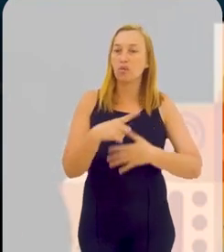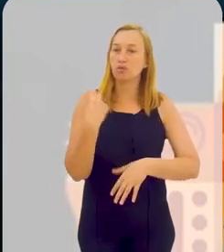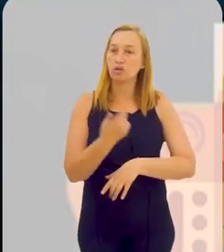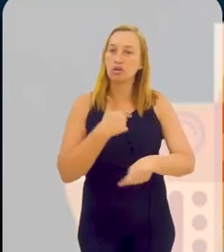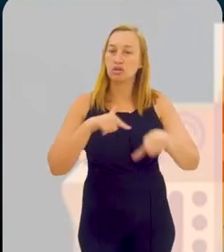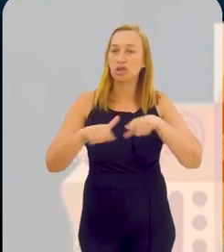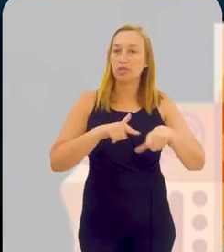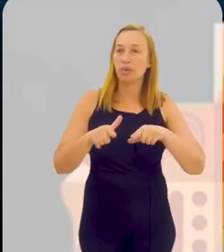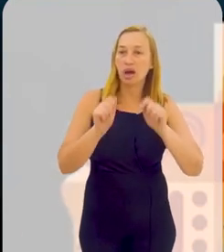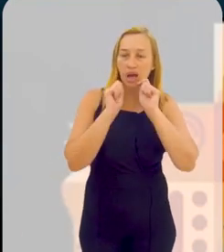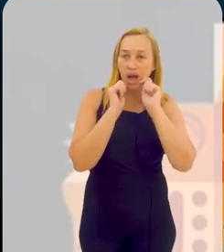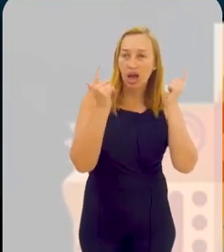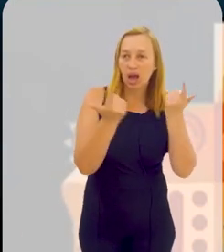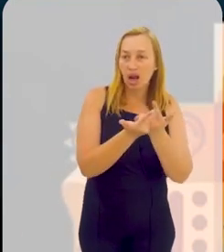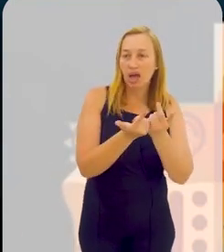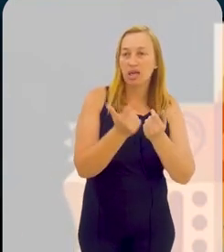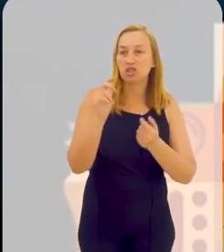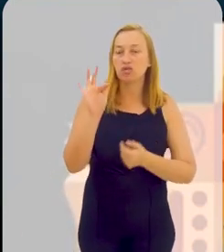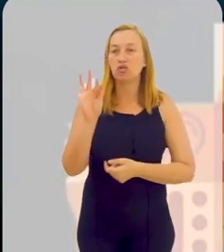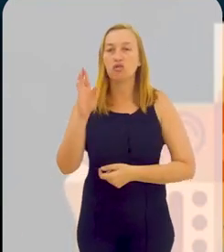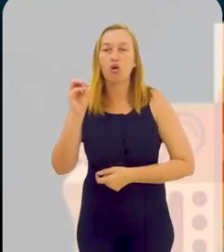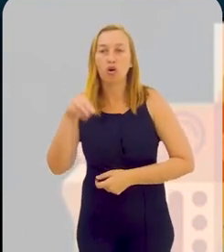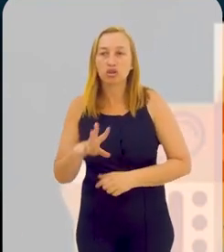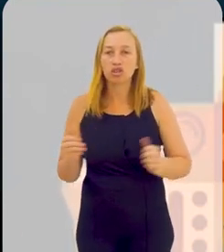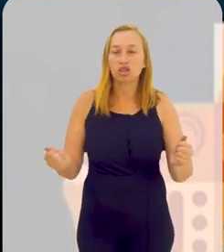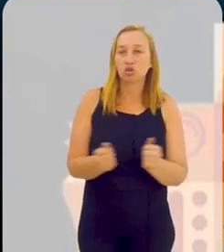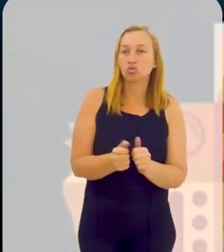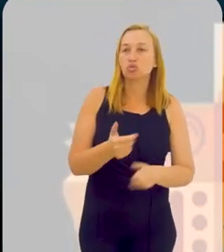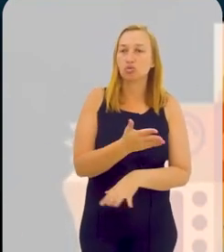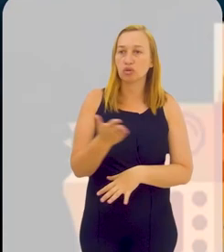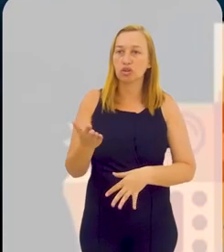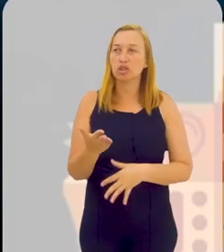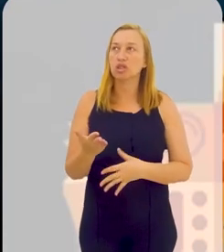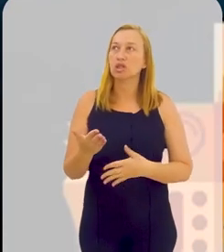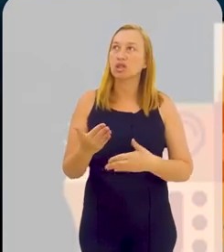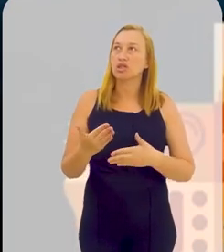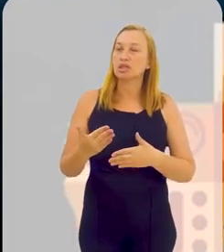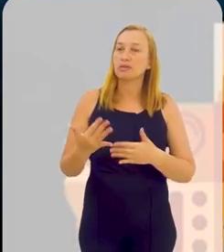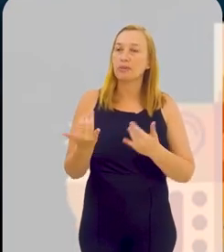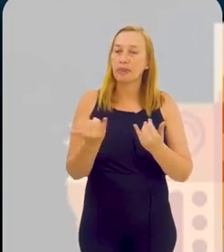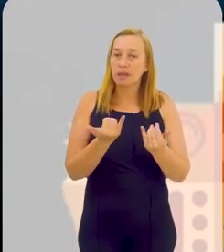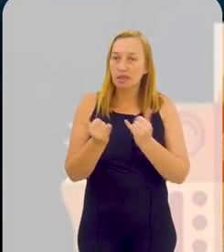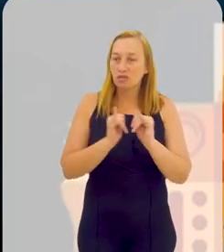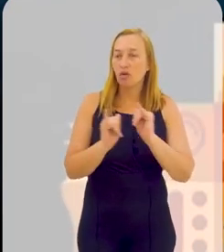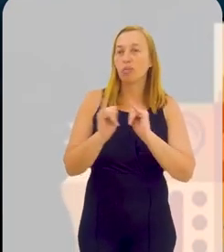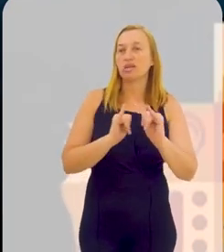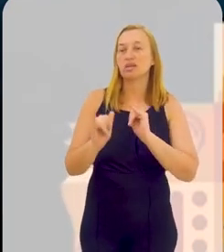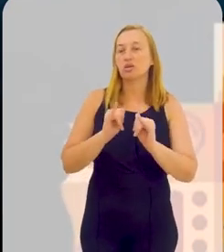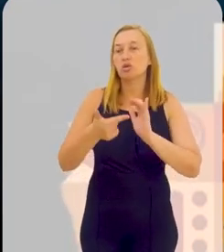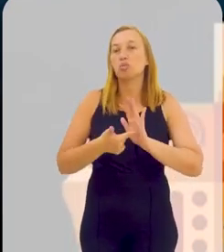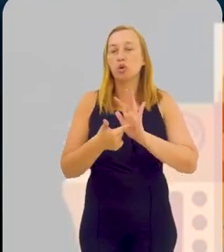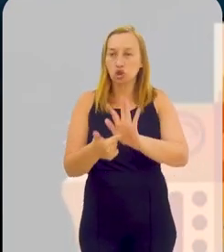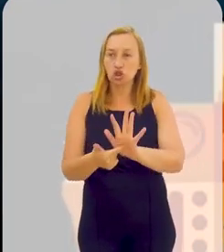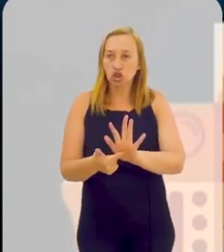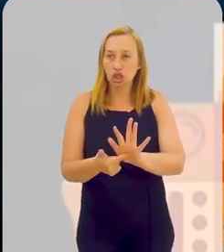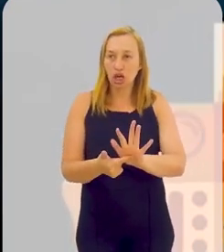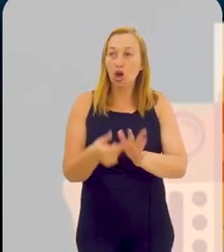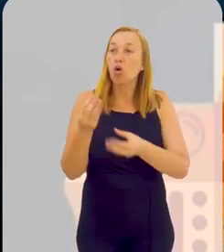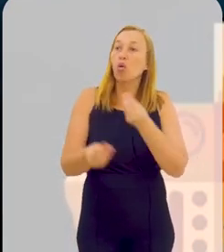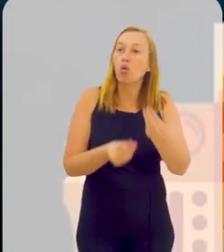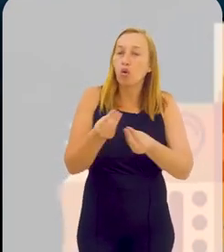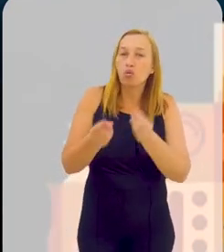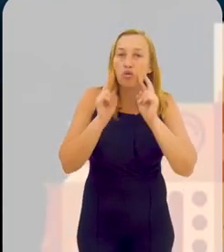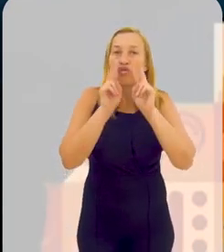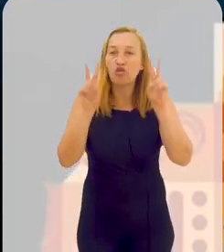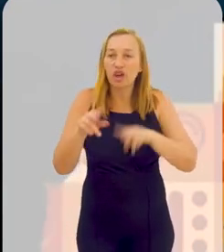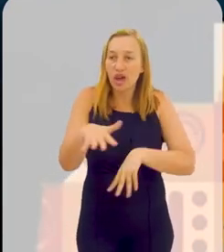né, no fórum da Alerj, tá junto com vocês, né, podendo passar um pouco essa mensagem, né, e mostrar